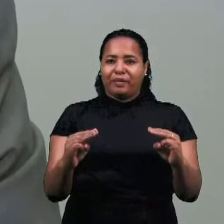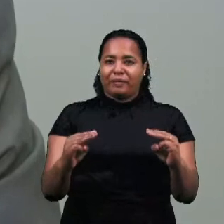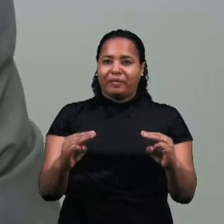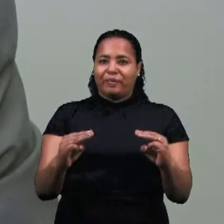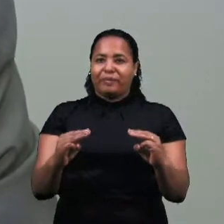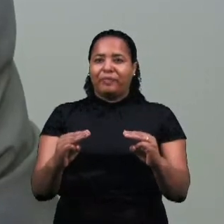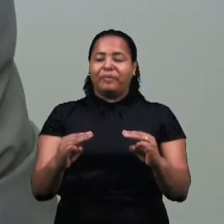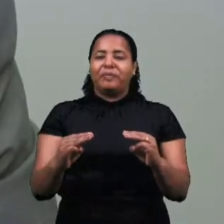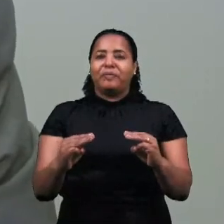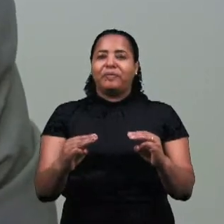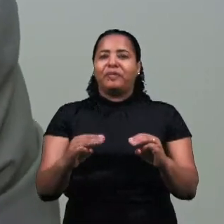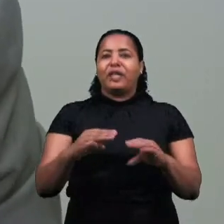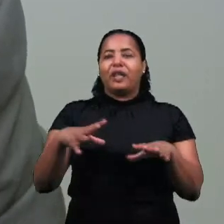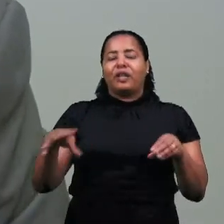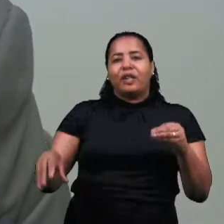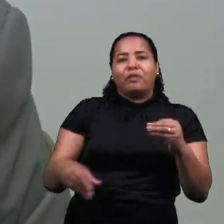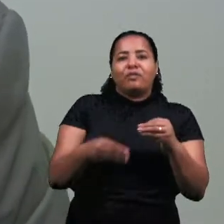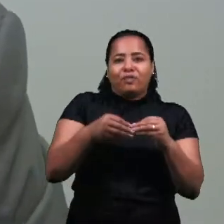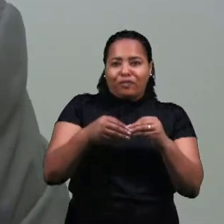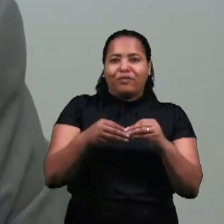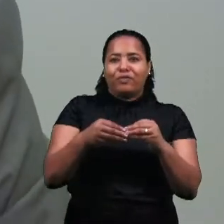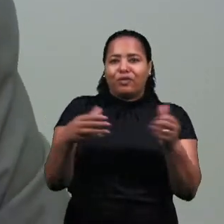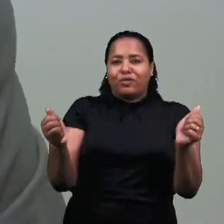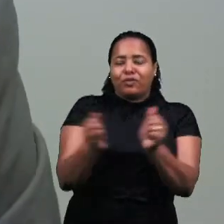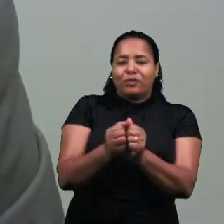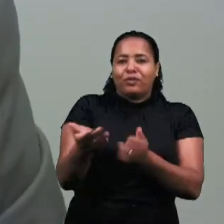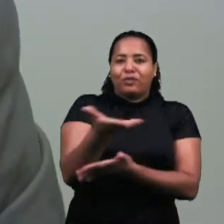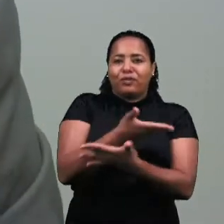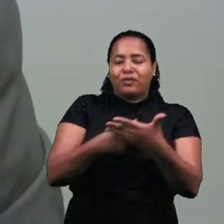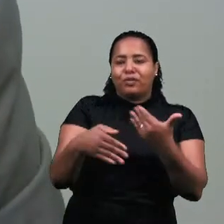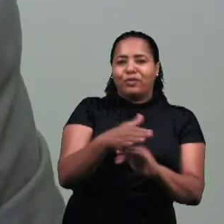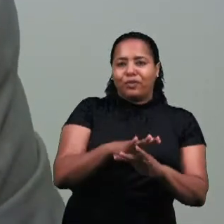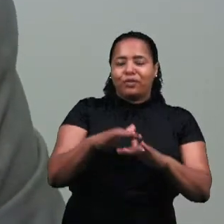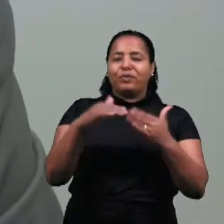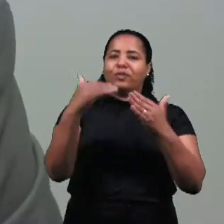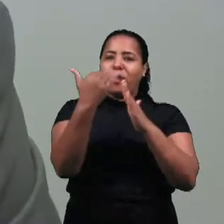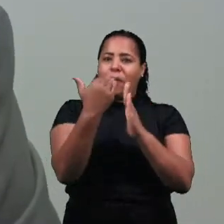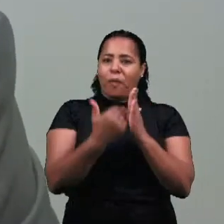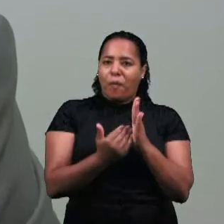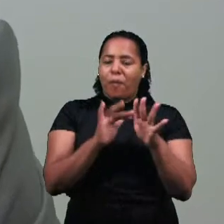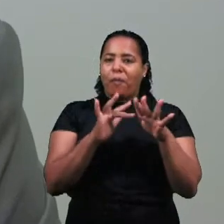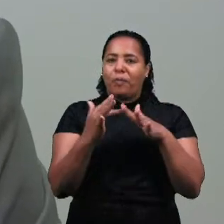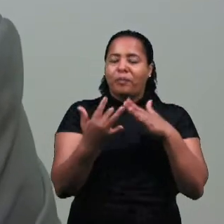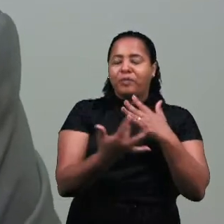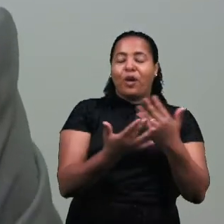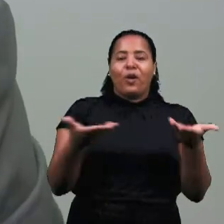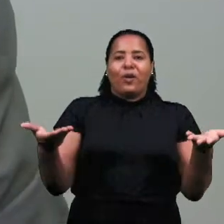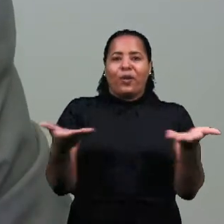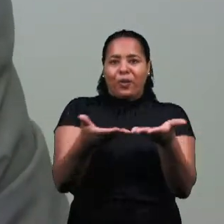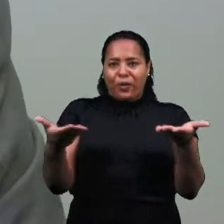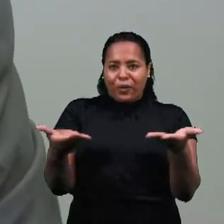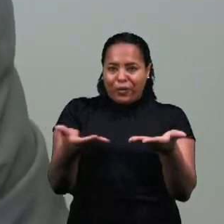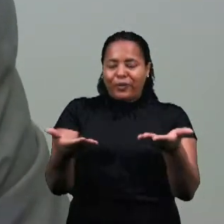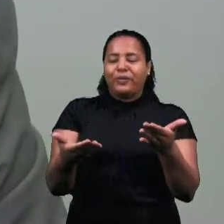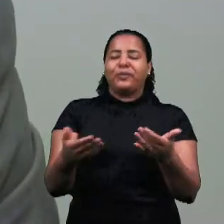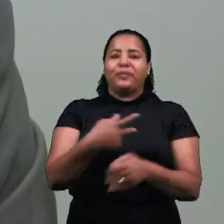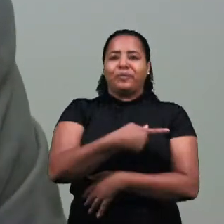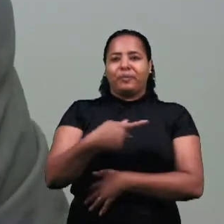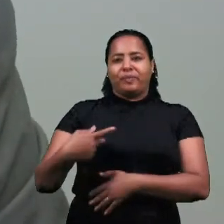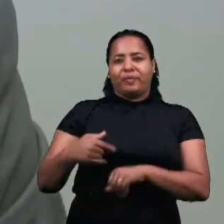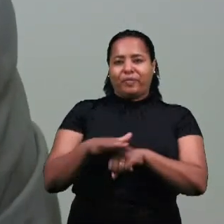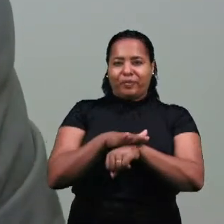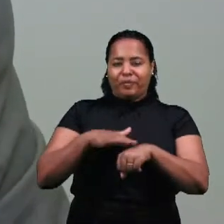fazemos essa integração, né? Entre as plataformas, e o pastor vai falar um pouco conosco. Nós ficaremos aqui até mais ou